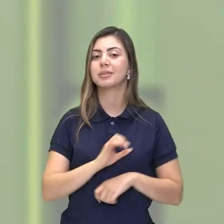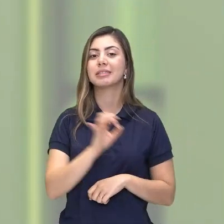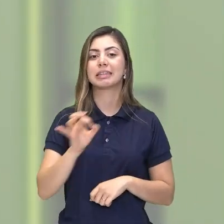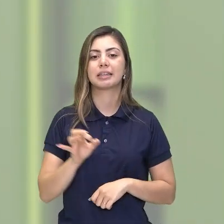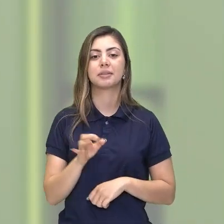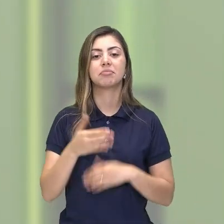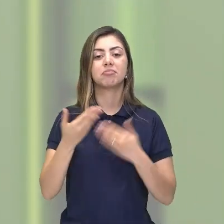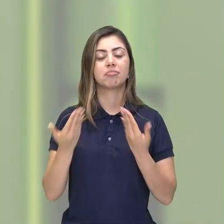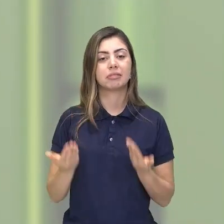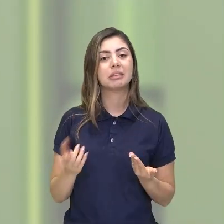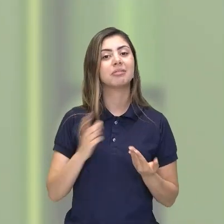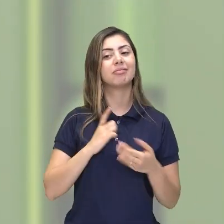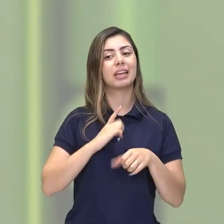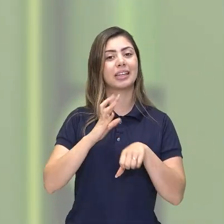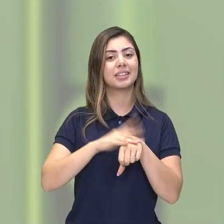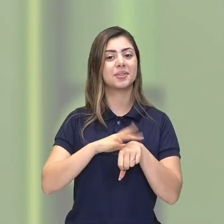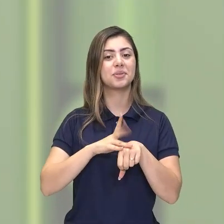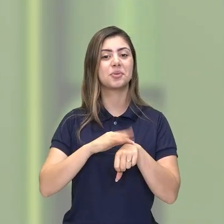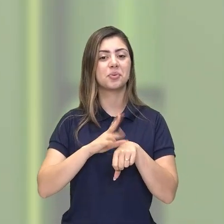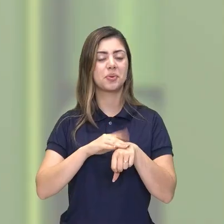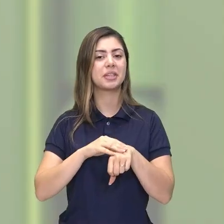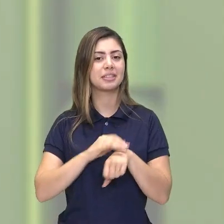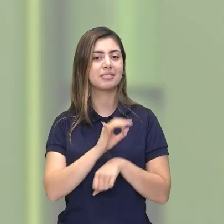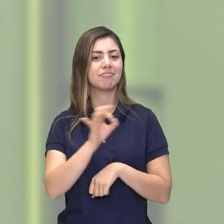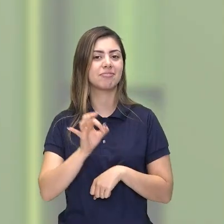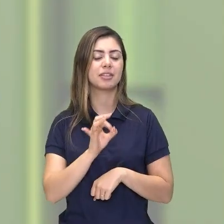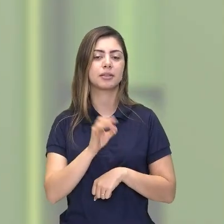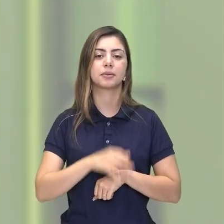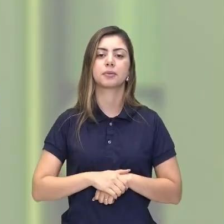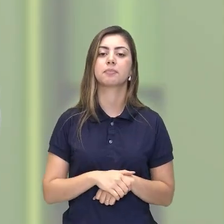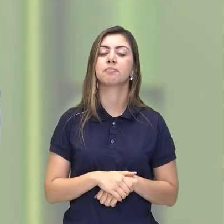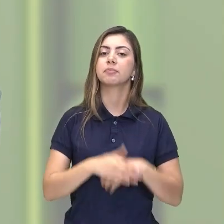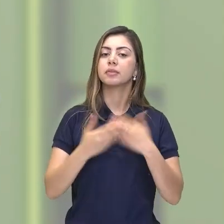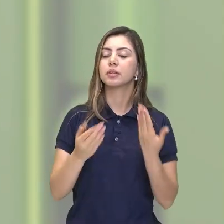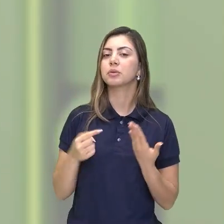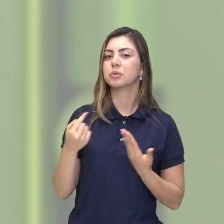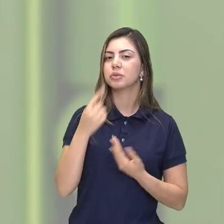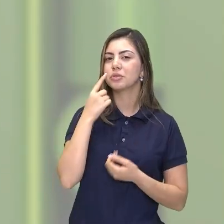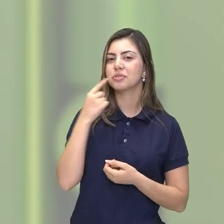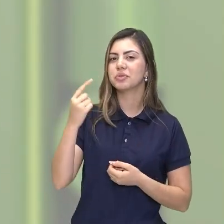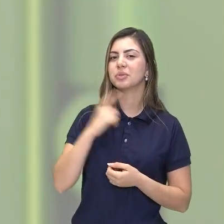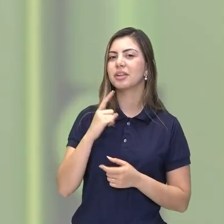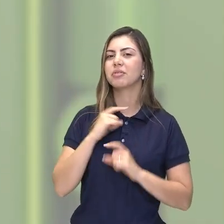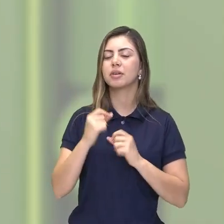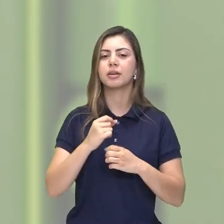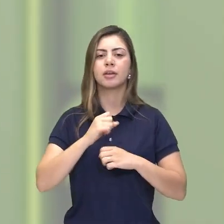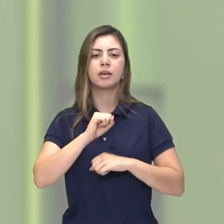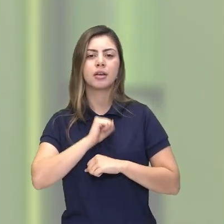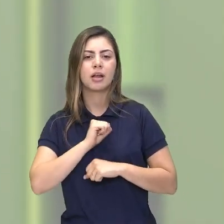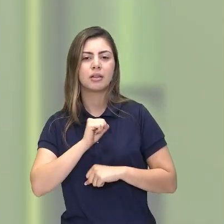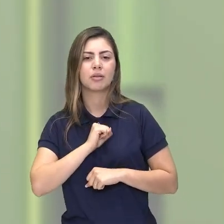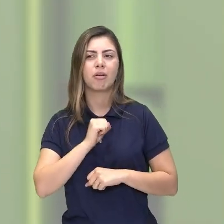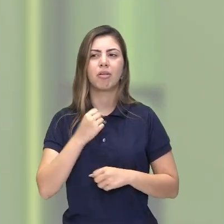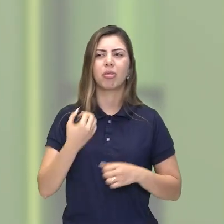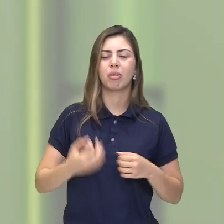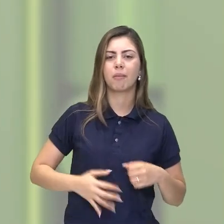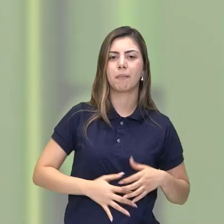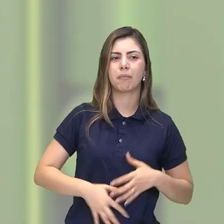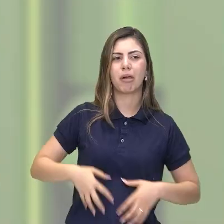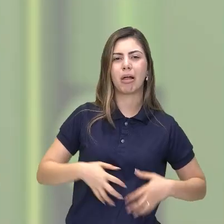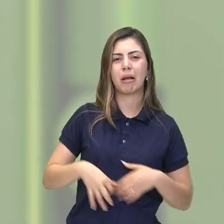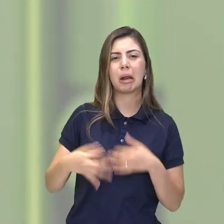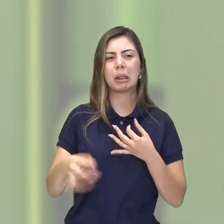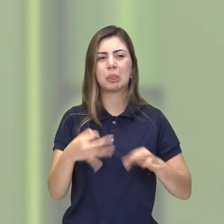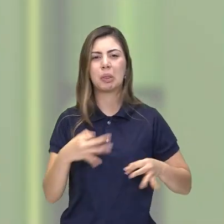pode ocasionar essa doença, né, ascaridíase, e a gente viu que existem vários sintomas, né, como dor abdominal,